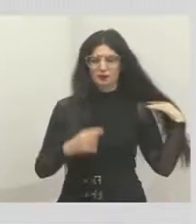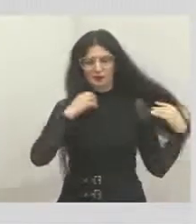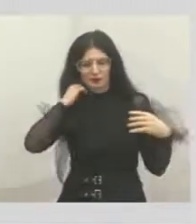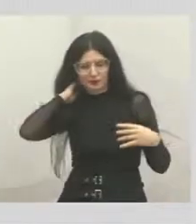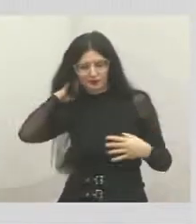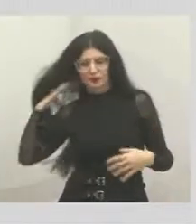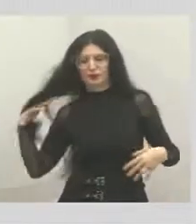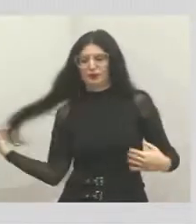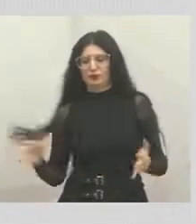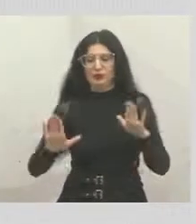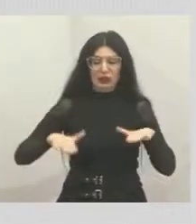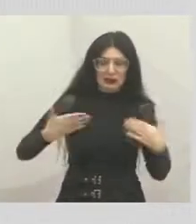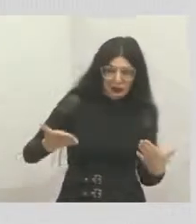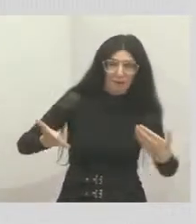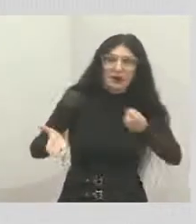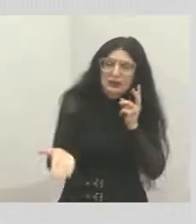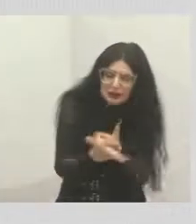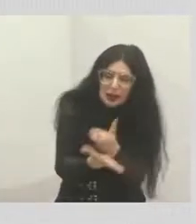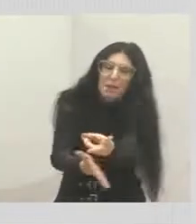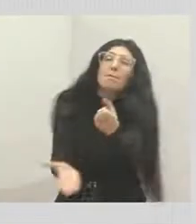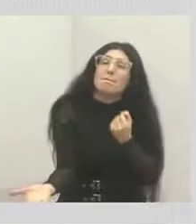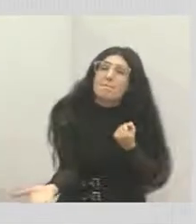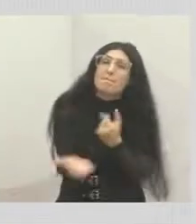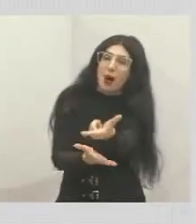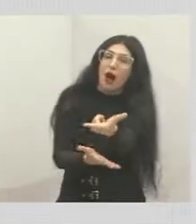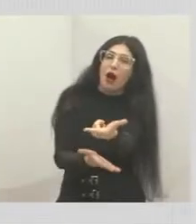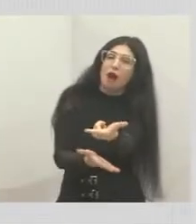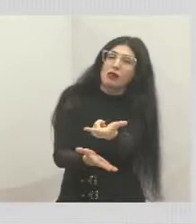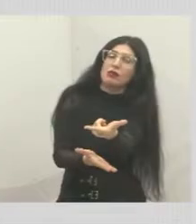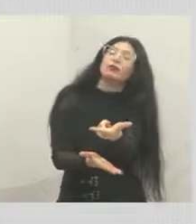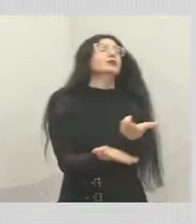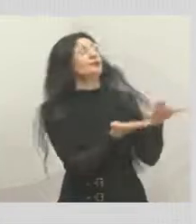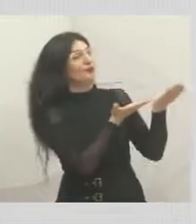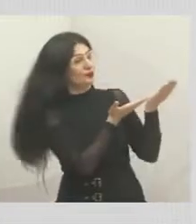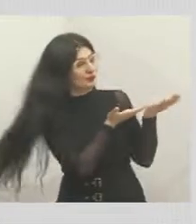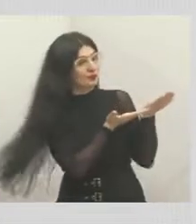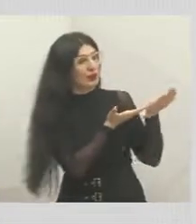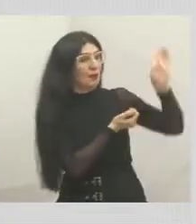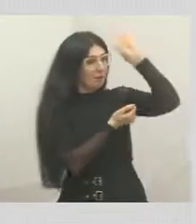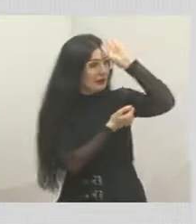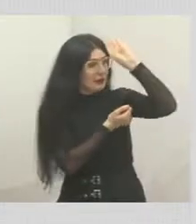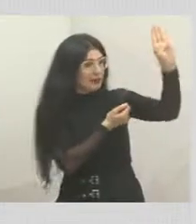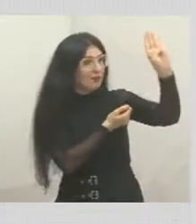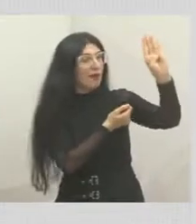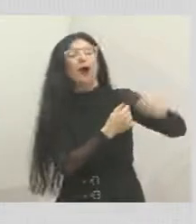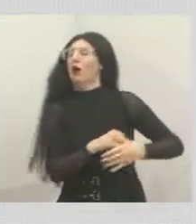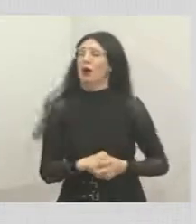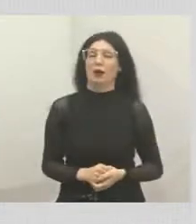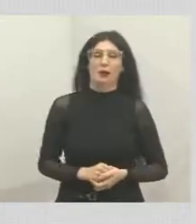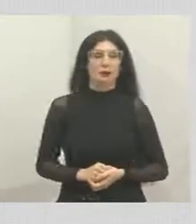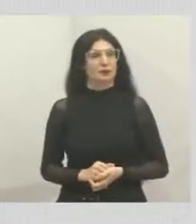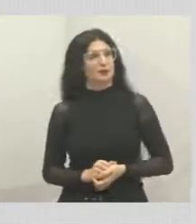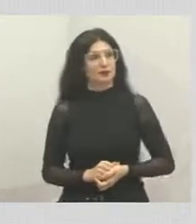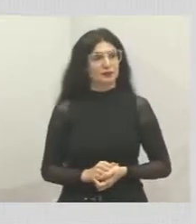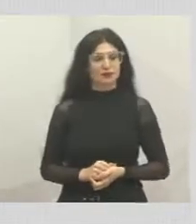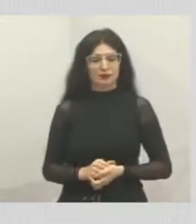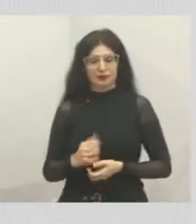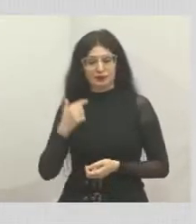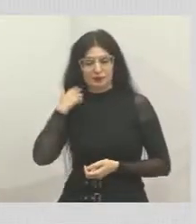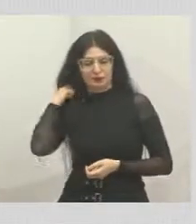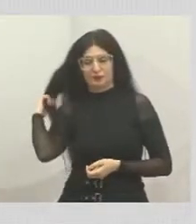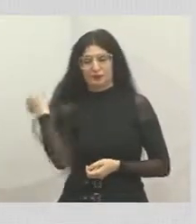Aqui temos as despesas correntes. Então, falamos anteriormente as principais despesas, agora as despesas